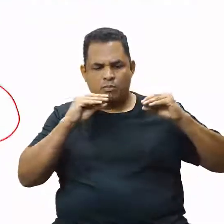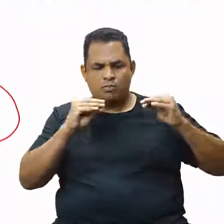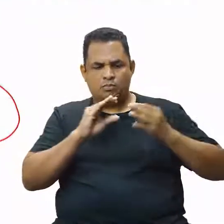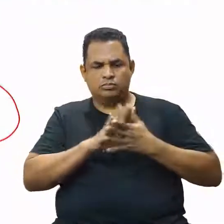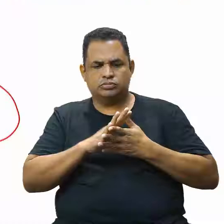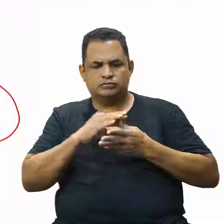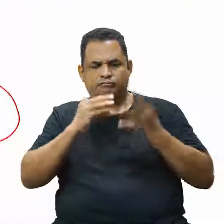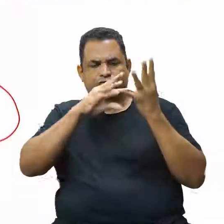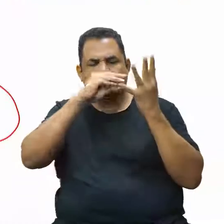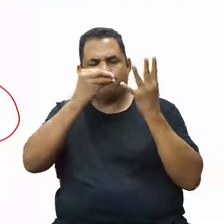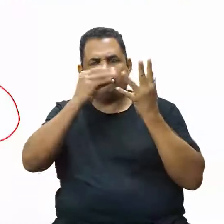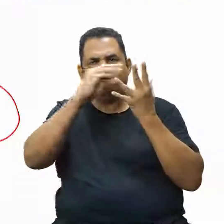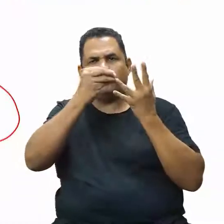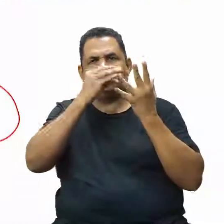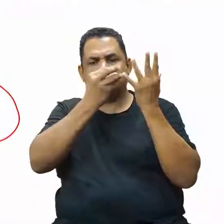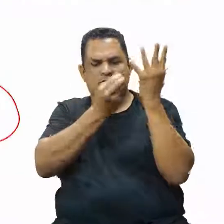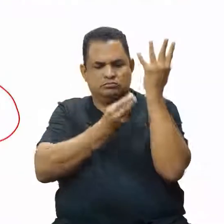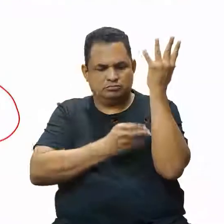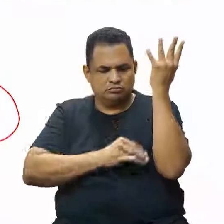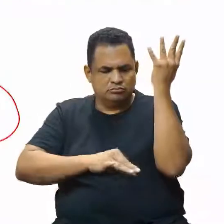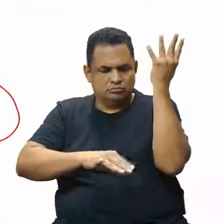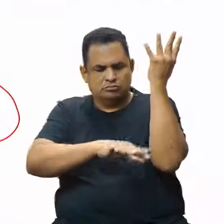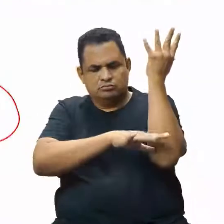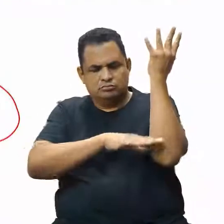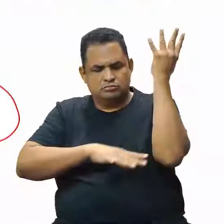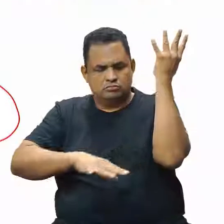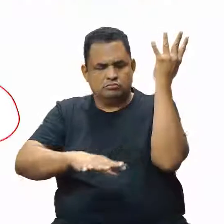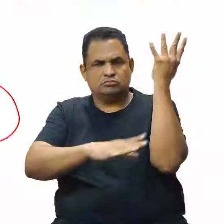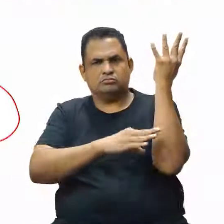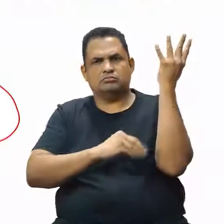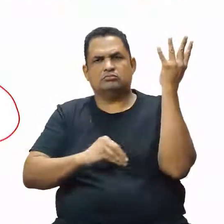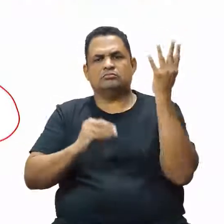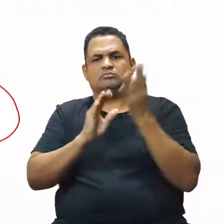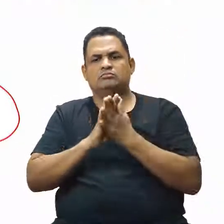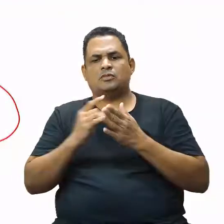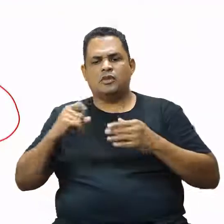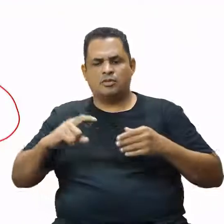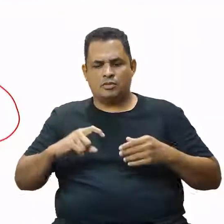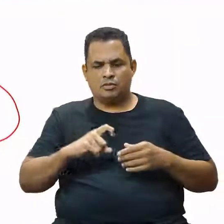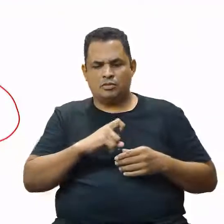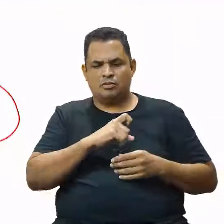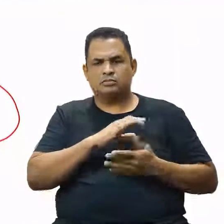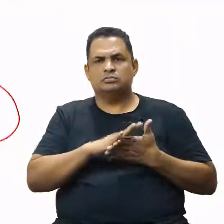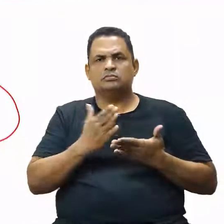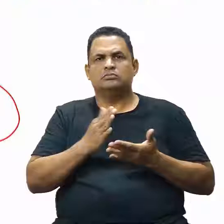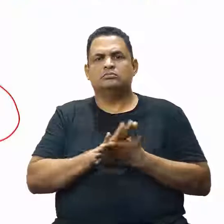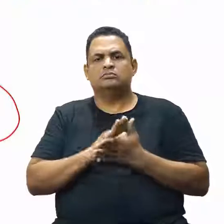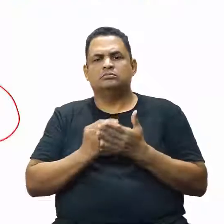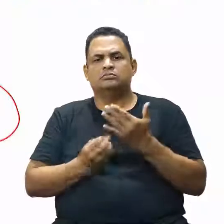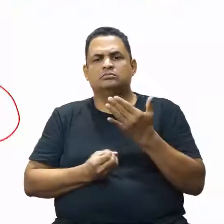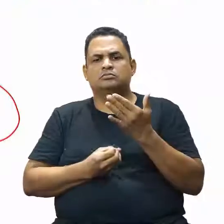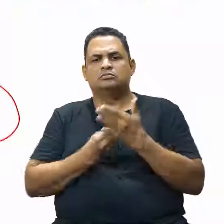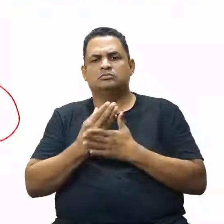de folhas em adubo. Principal ação, minhoca, que vem da